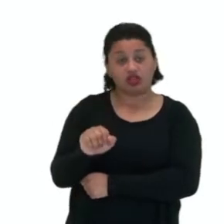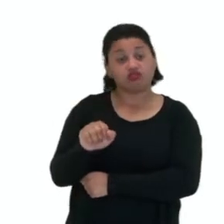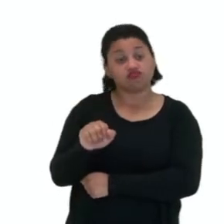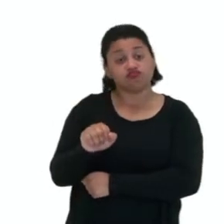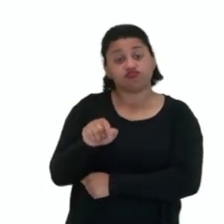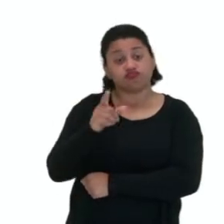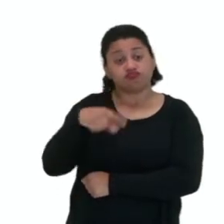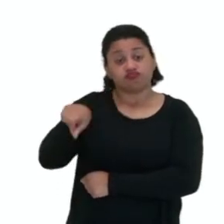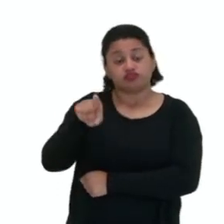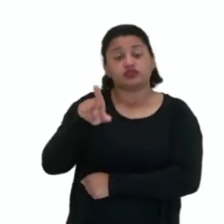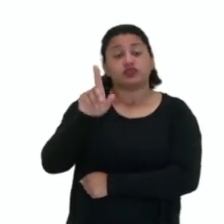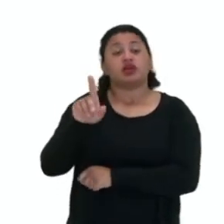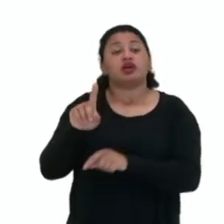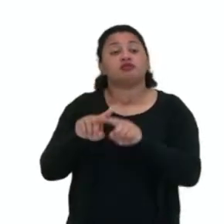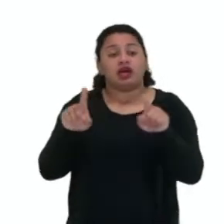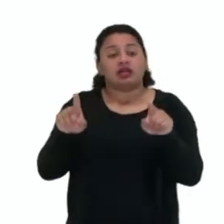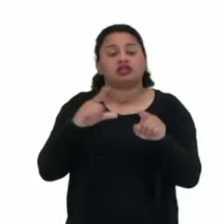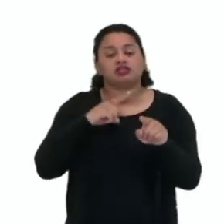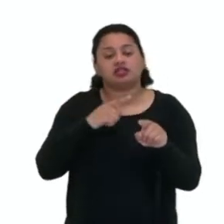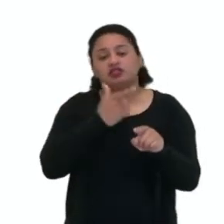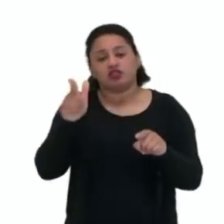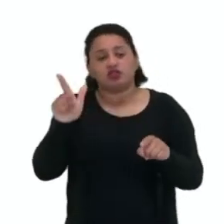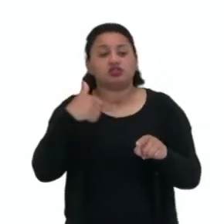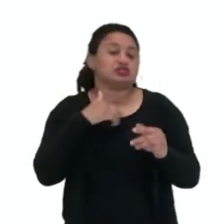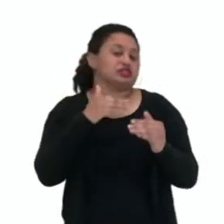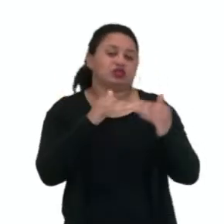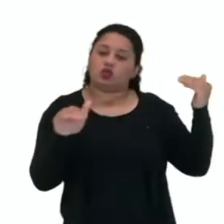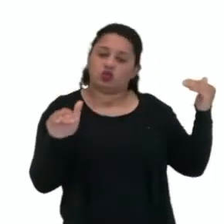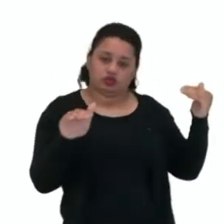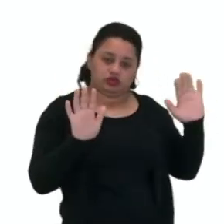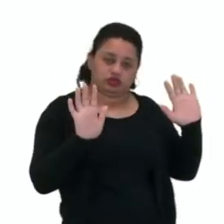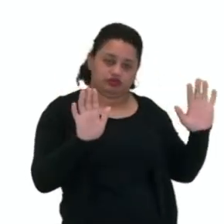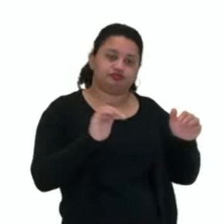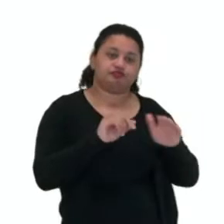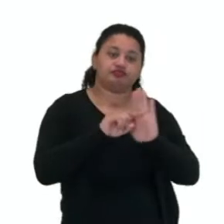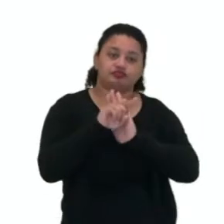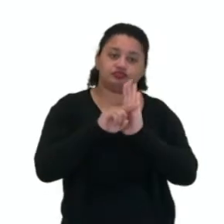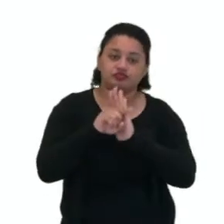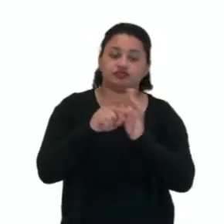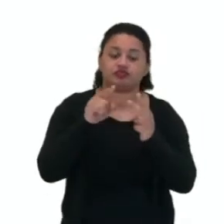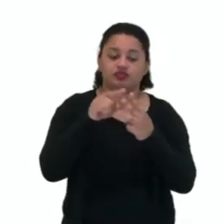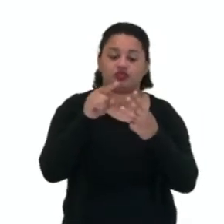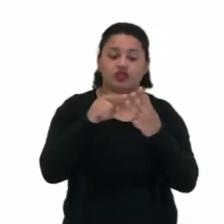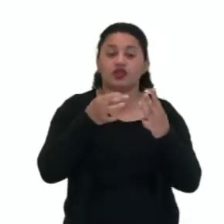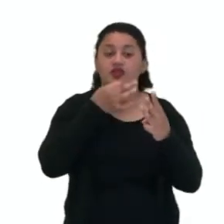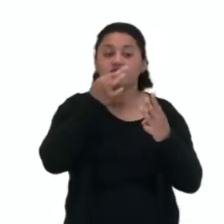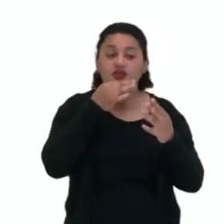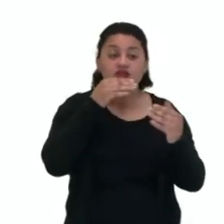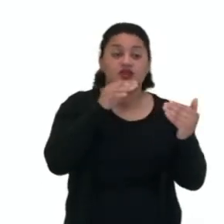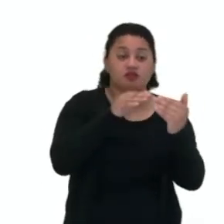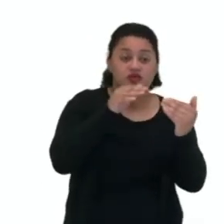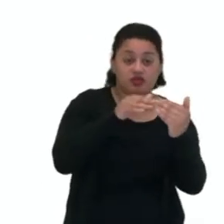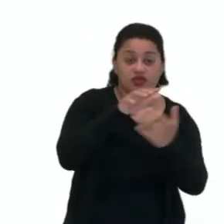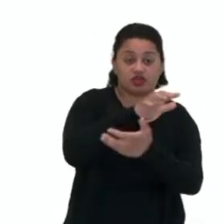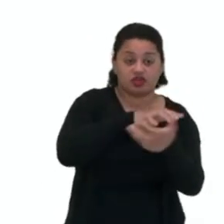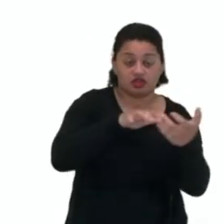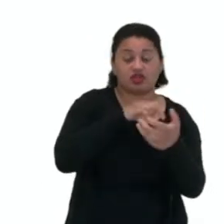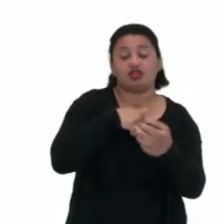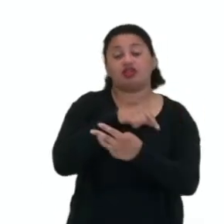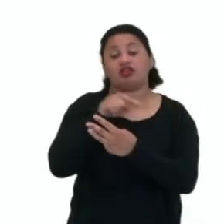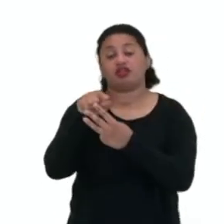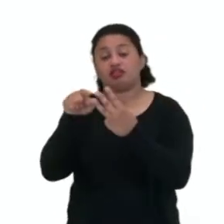Khomeini, porém outra parte era contra. Pesquise 3 argumentos a favor da Revolução Islâmica e